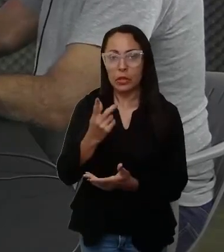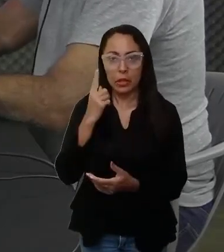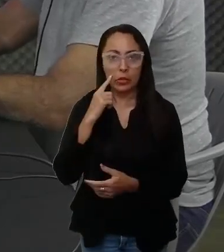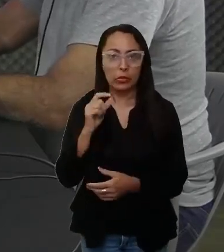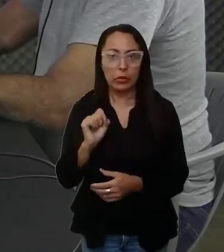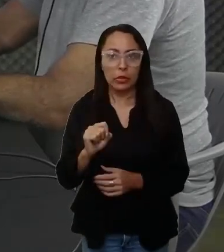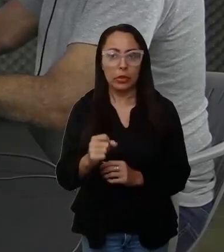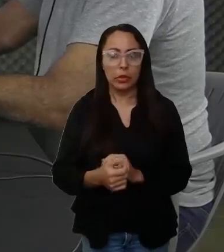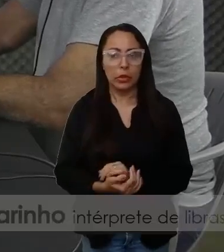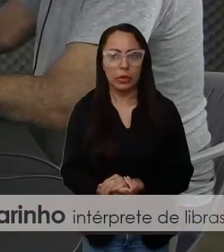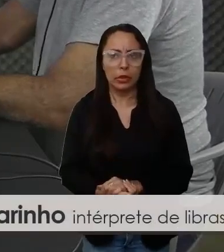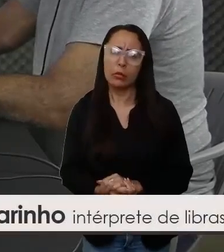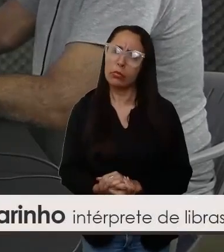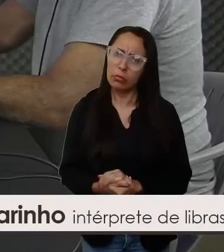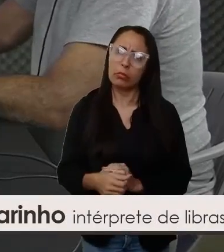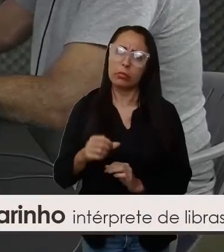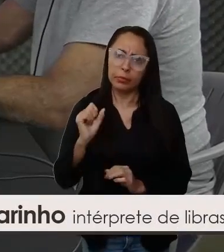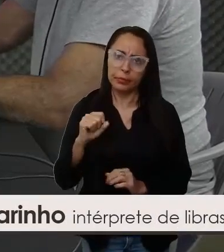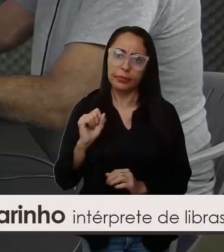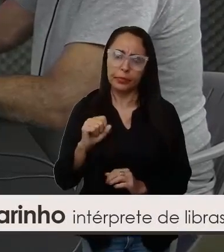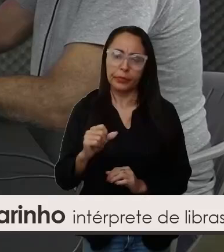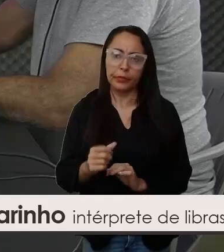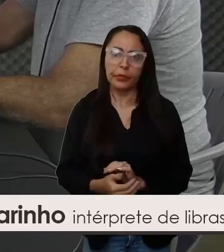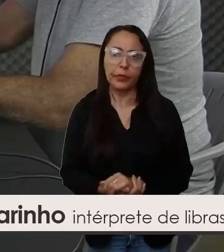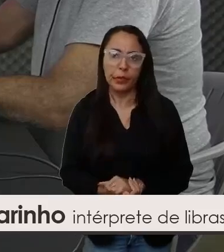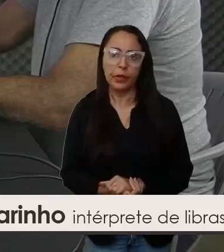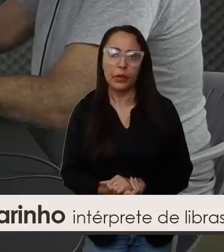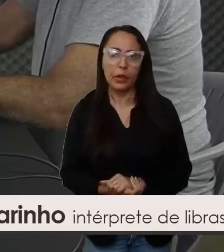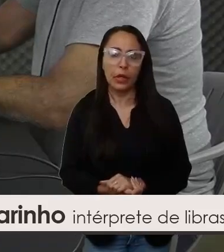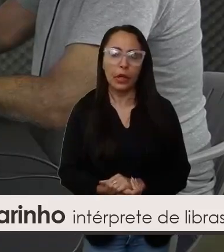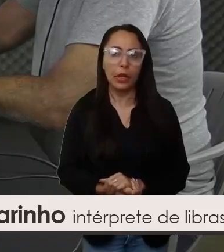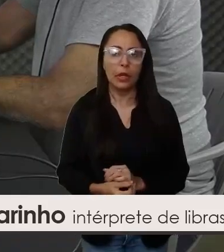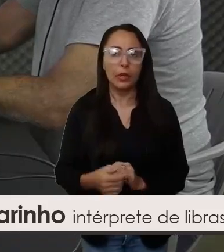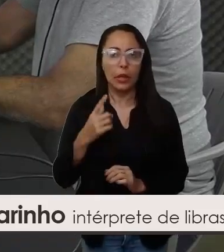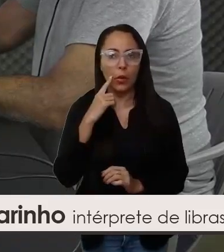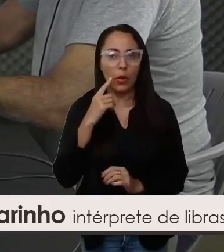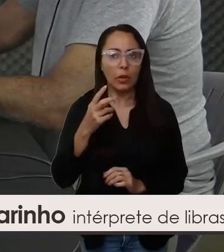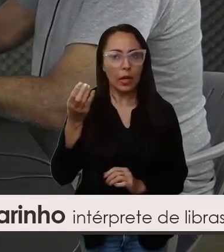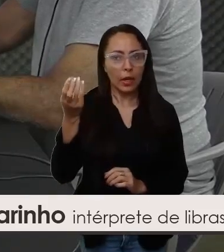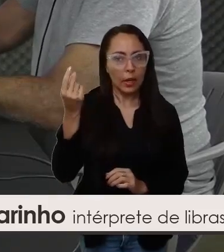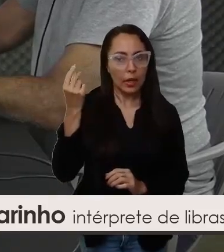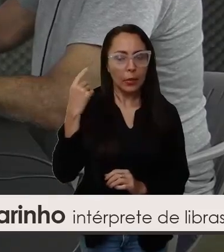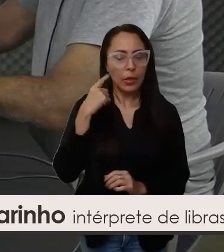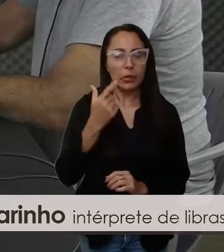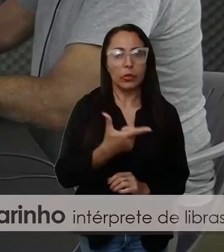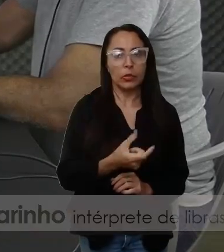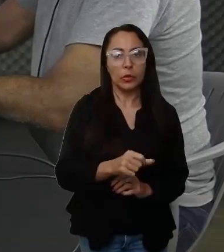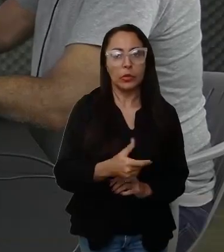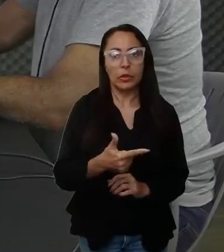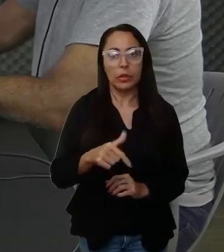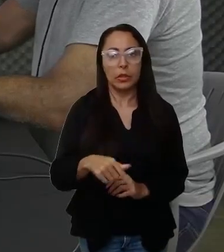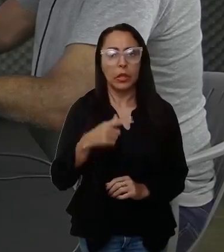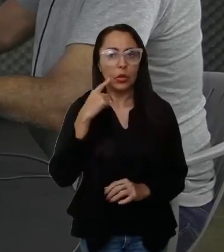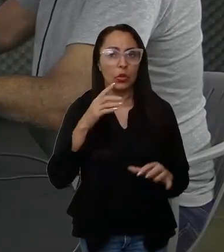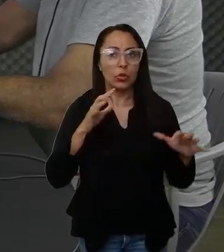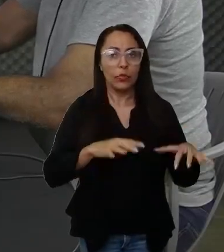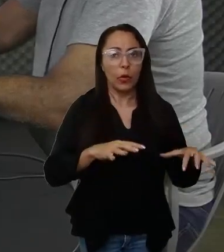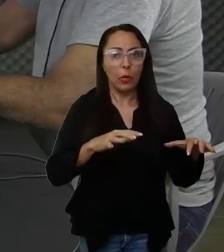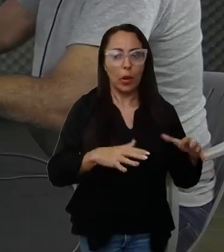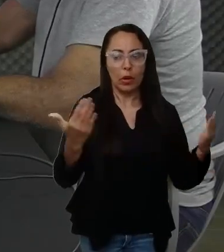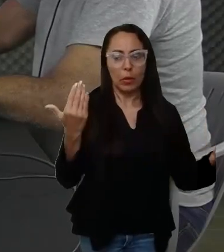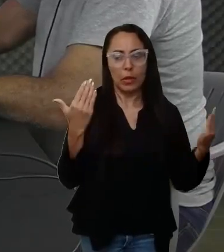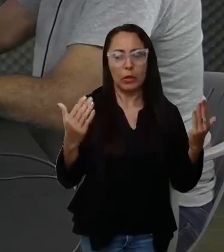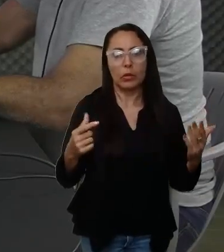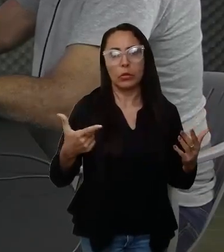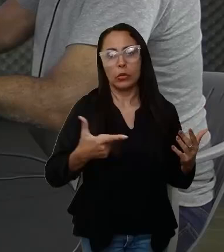curva? Foi sim. Eu lembro que na época, inclusive, choveu mais naquela época do que em 2022 aqui.